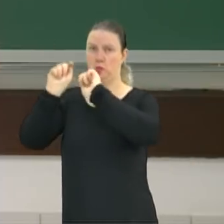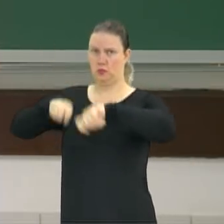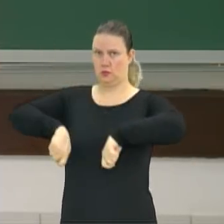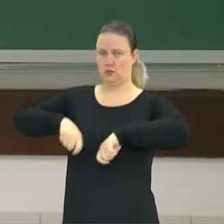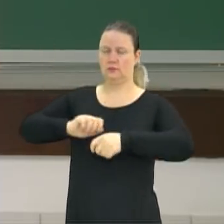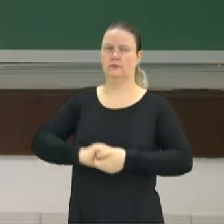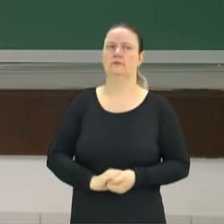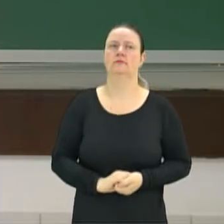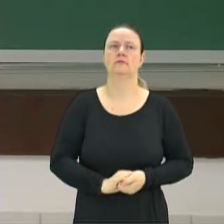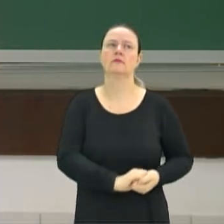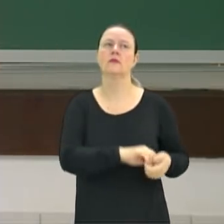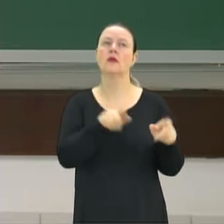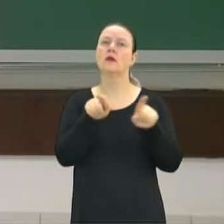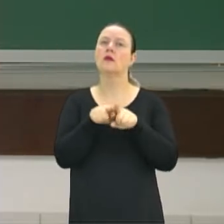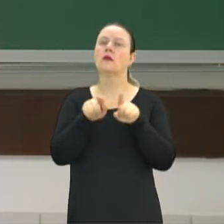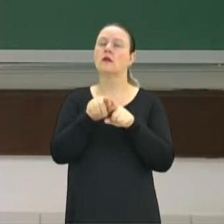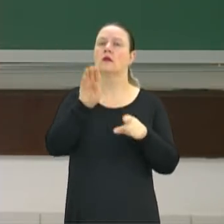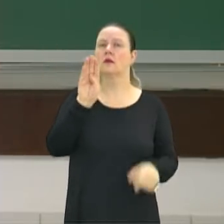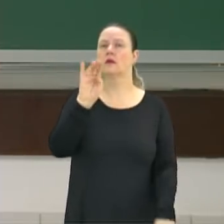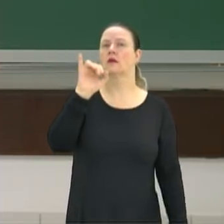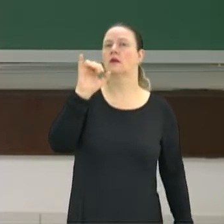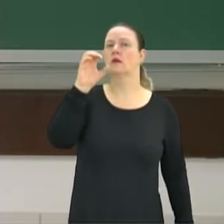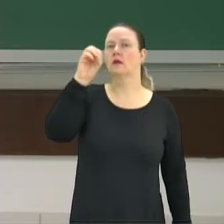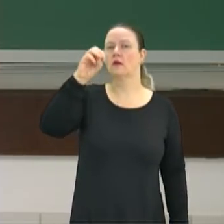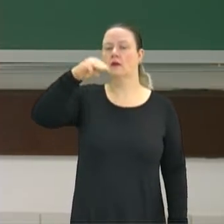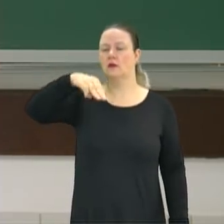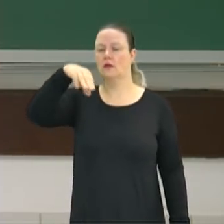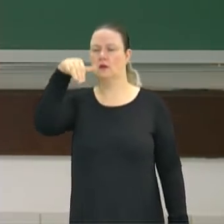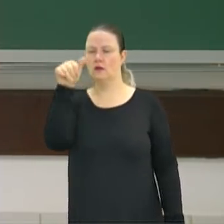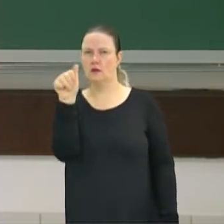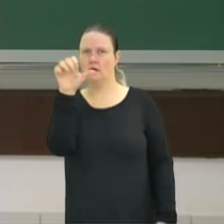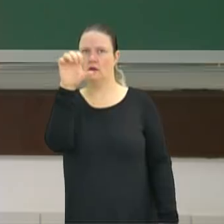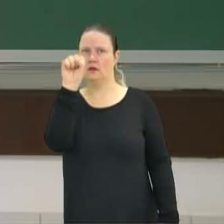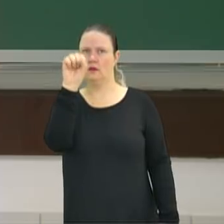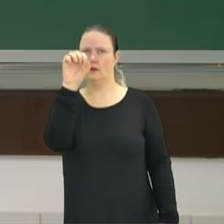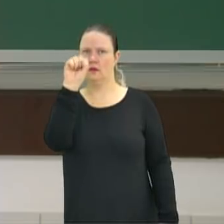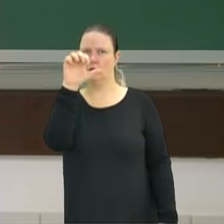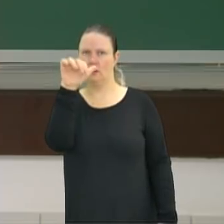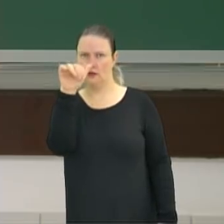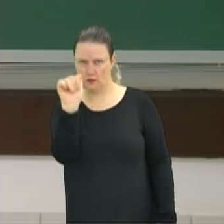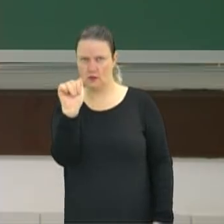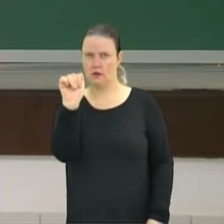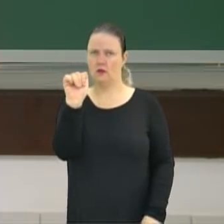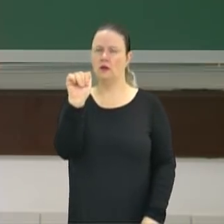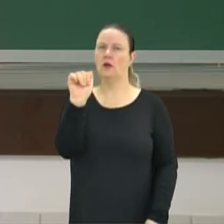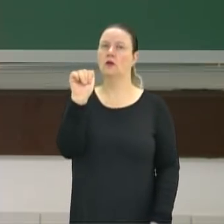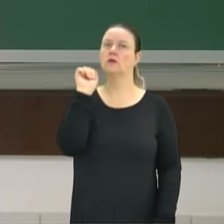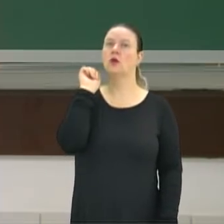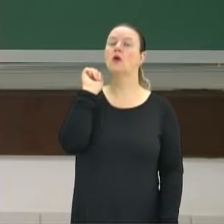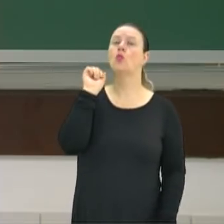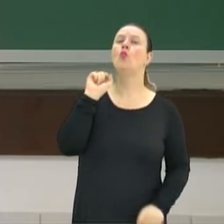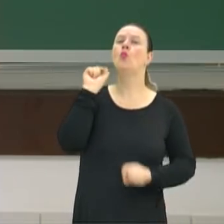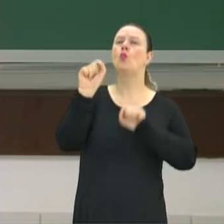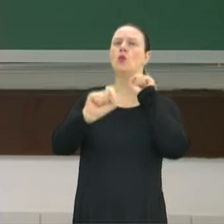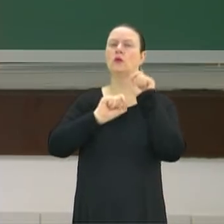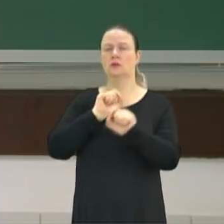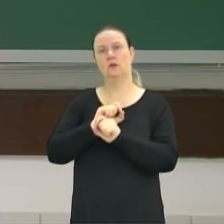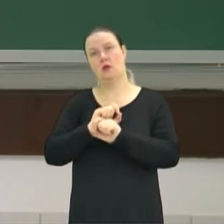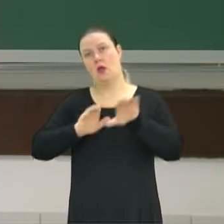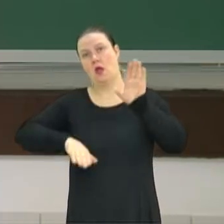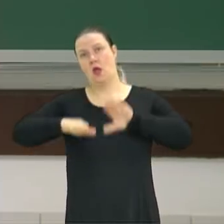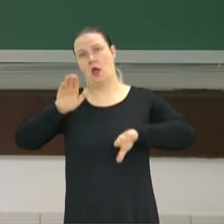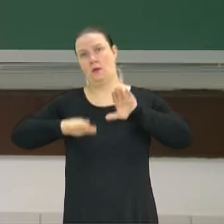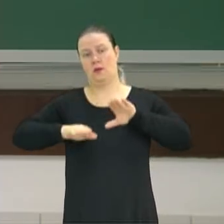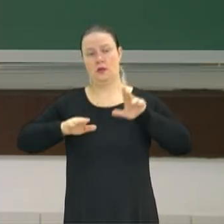De biomassa. Biomassa eu estou falando do peso, a gente sabe que não é peso, né? É massa, na verdade. Estou falando da massa do indivíduo, né? Que vocês às vezes